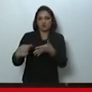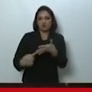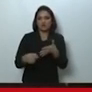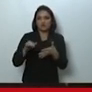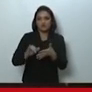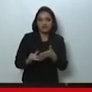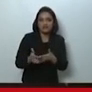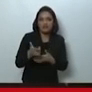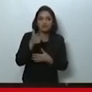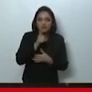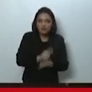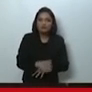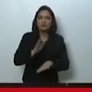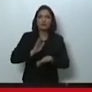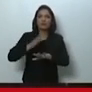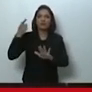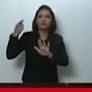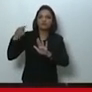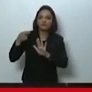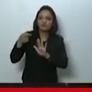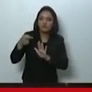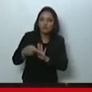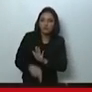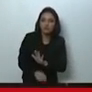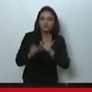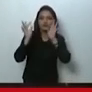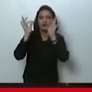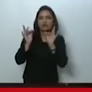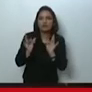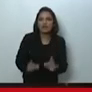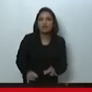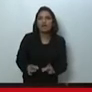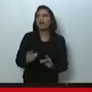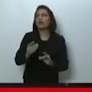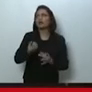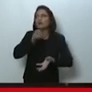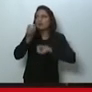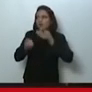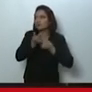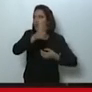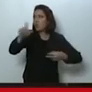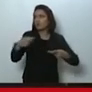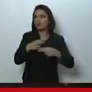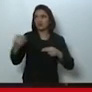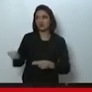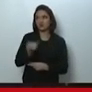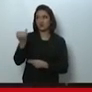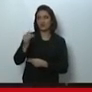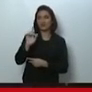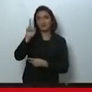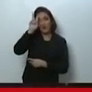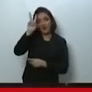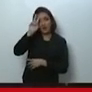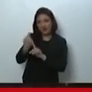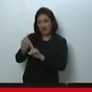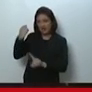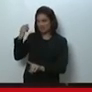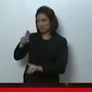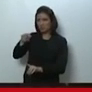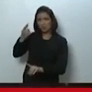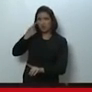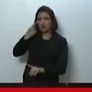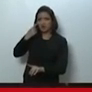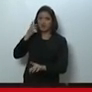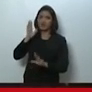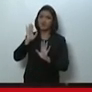haja um aprofundamento posterior da colaboração com a entrega de outros elementos relevantes não me lembro de ter visto isso antes em algumas